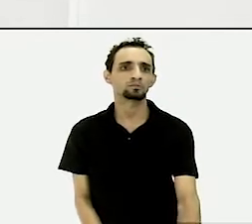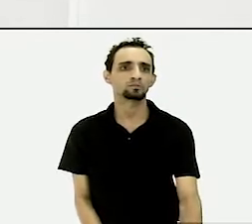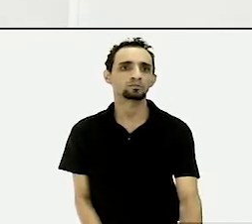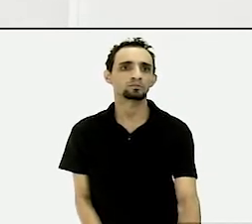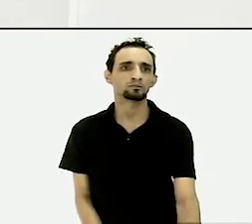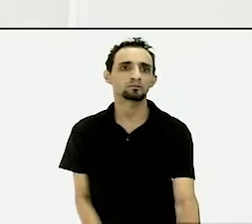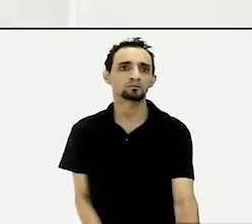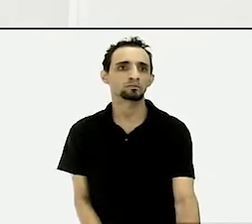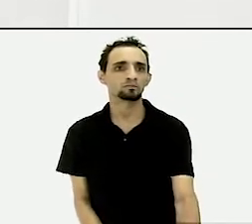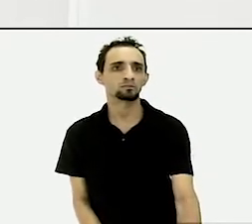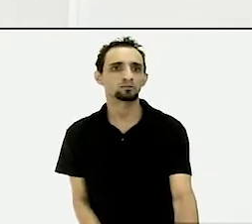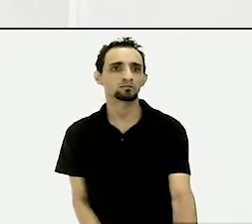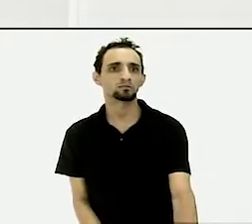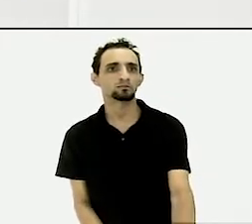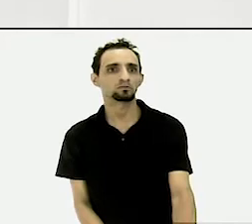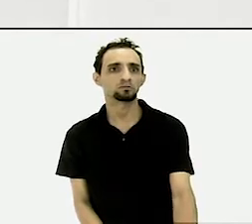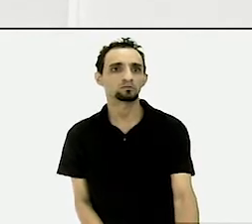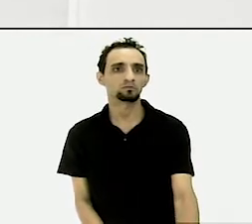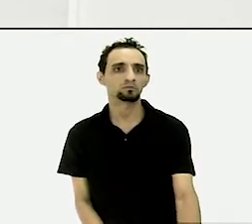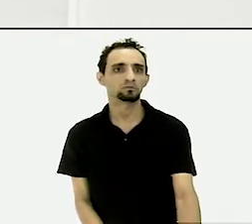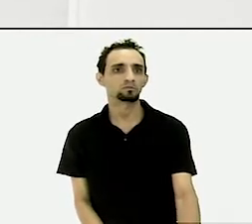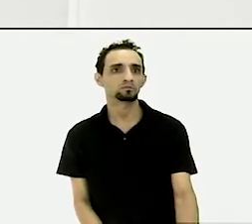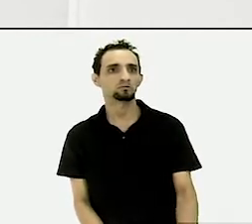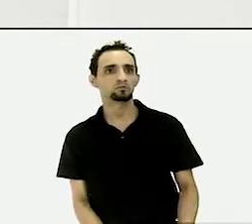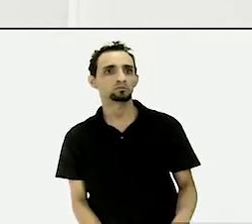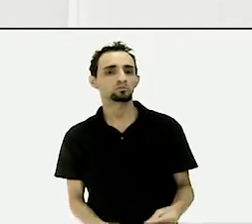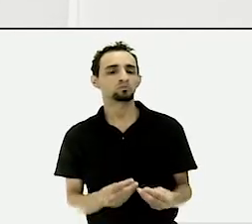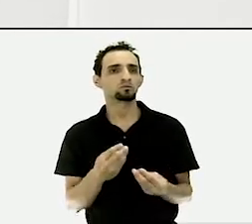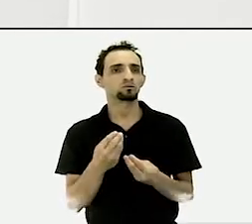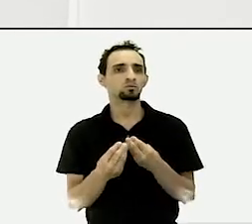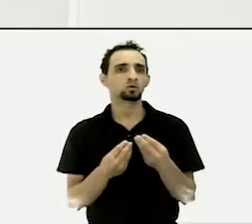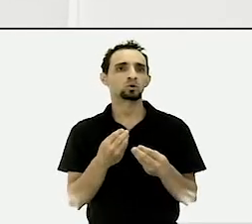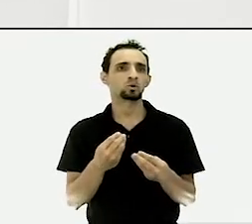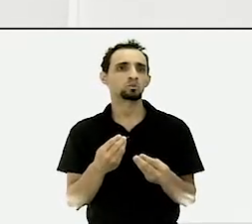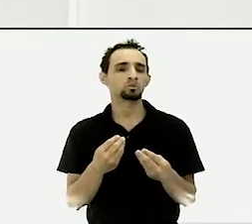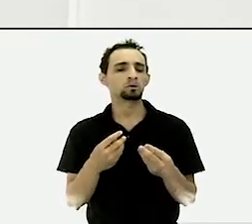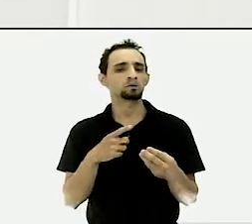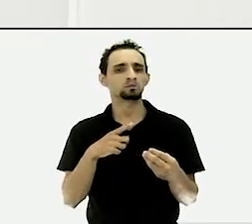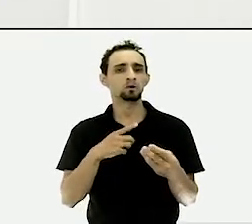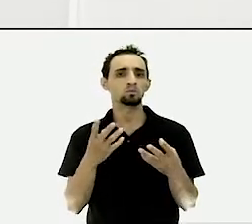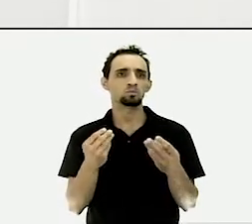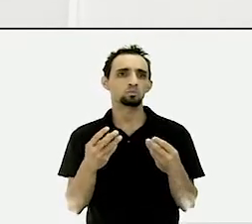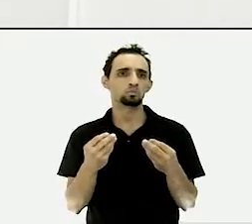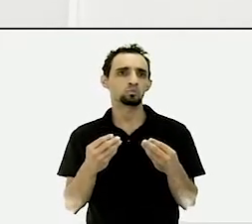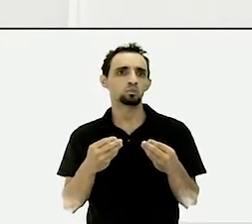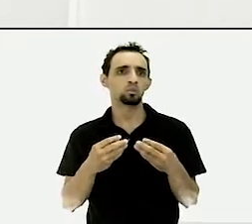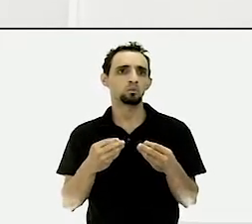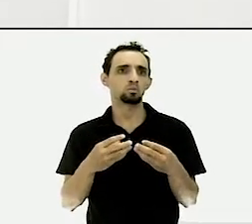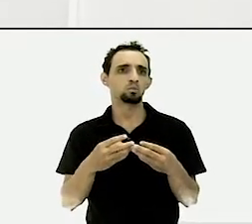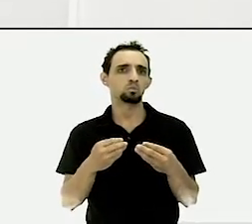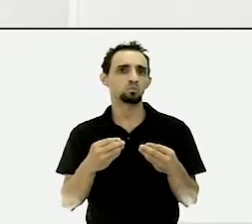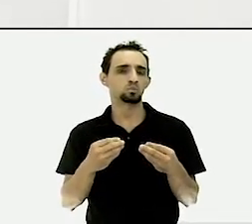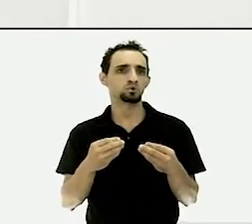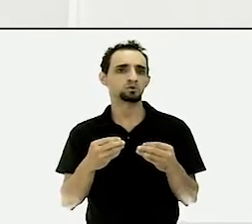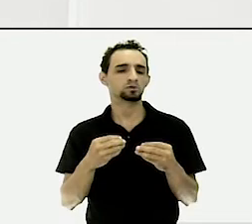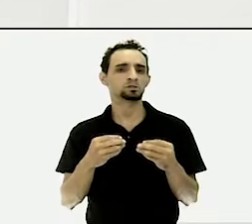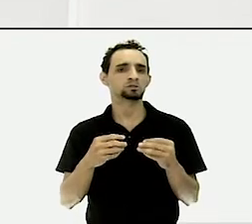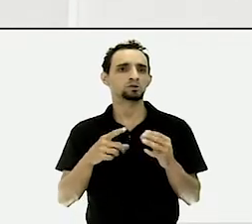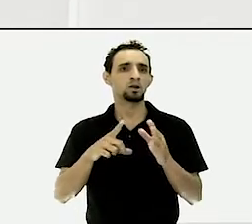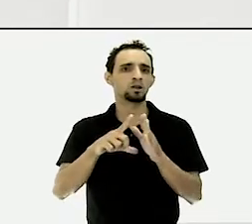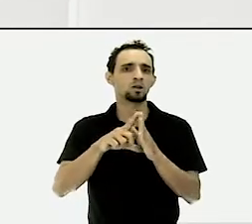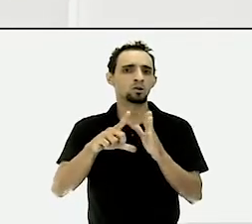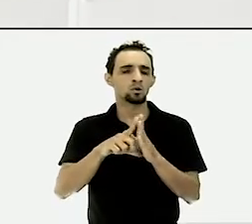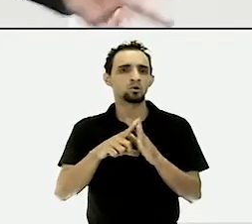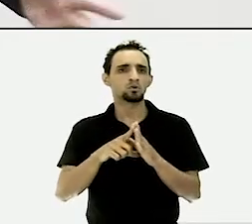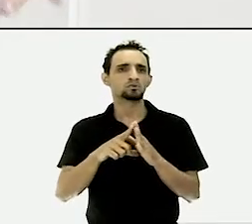do Fernando. O Carlão deve ter falou assim, ó, nós vamos melhorar bem isso aqui, vamos fazer isso, né? Fazer quiosques aqui dentro. Então,